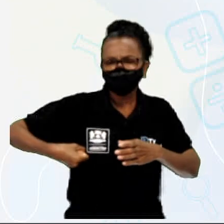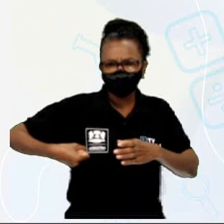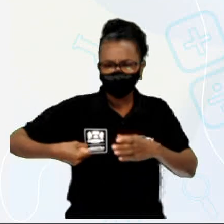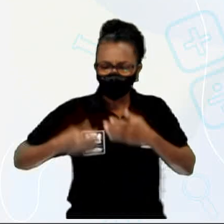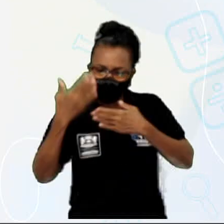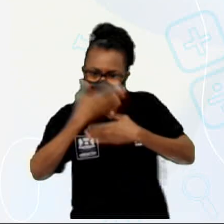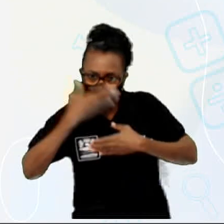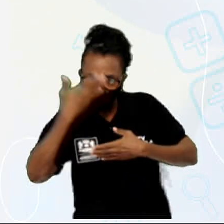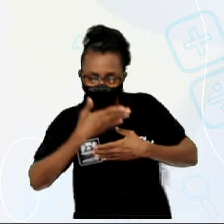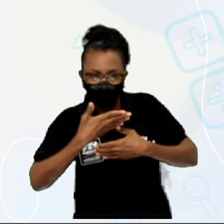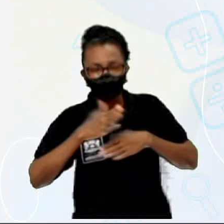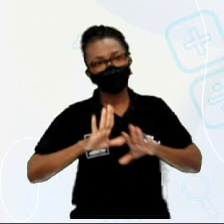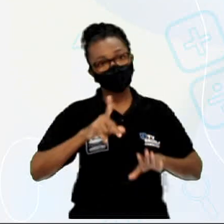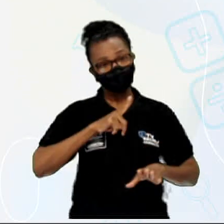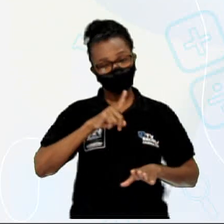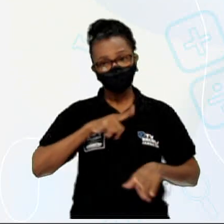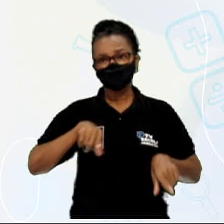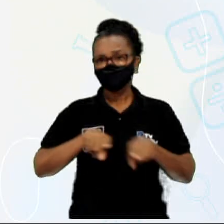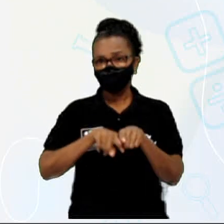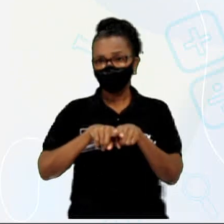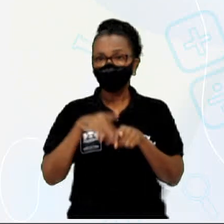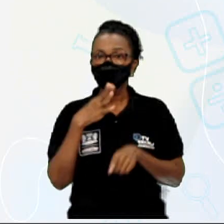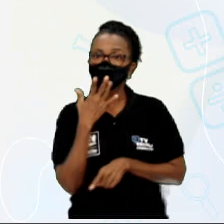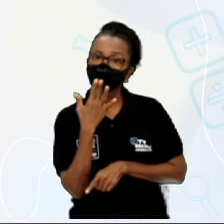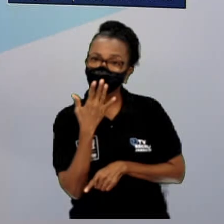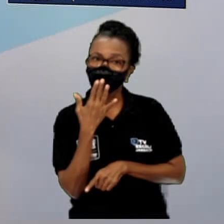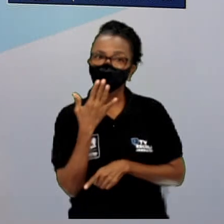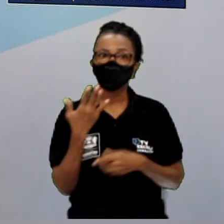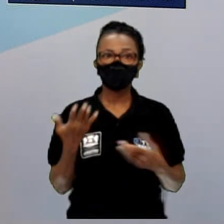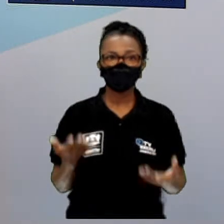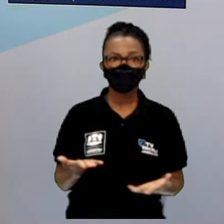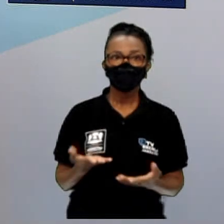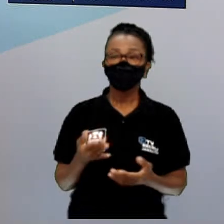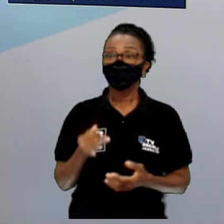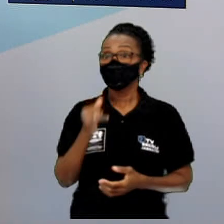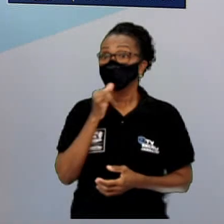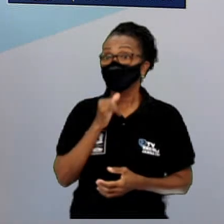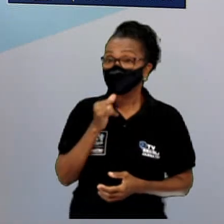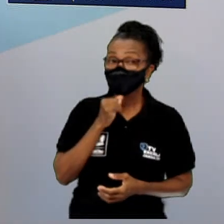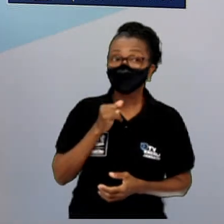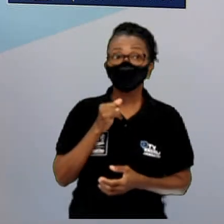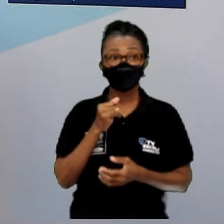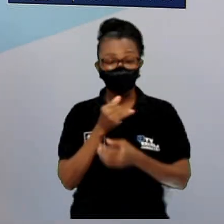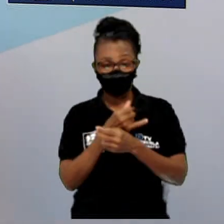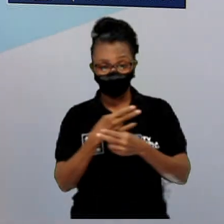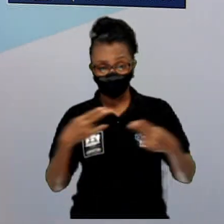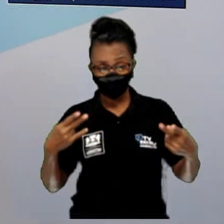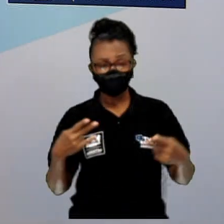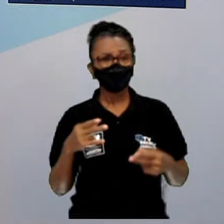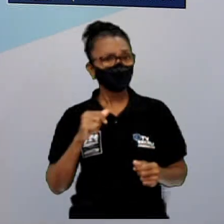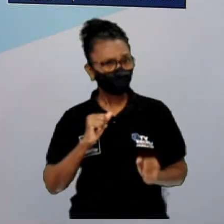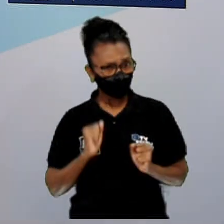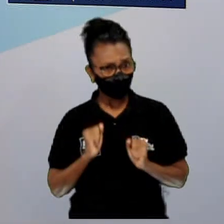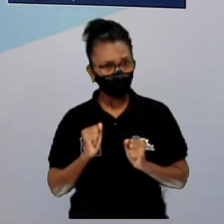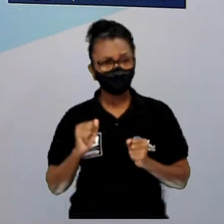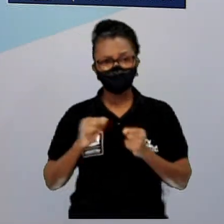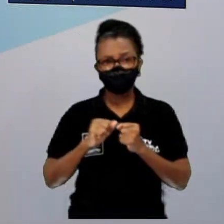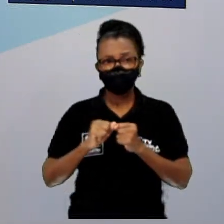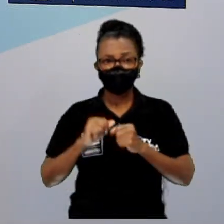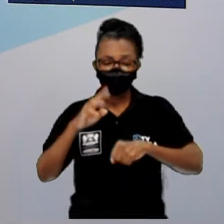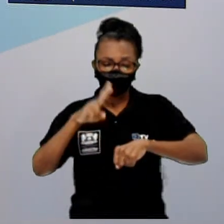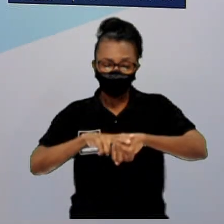mas ela também tem uma cor, não é? Aqui alguns exemplos de objetos que podem ser confeccionados com vidro.